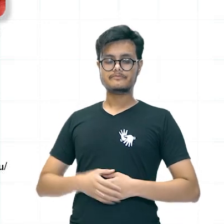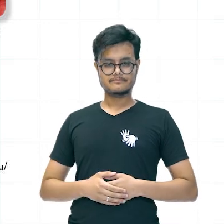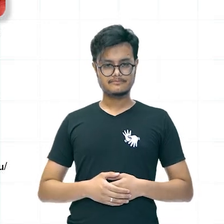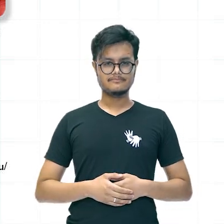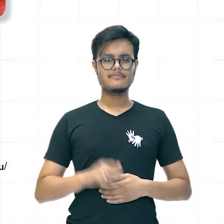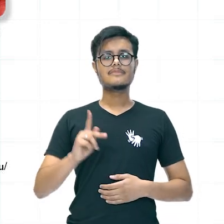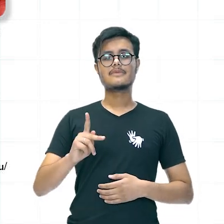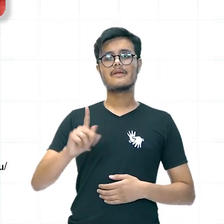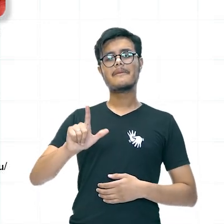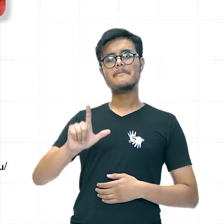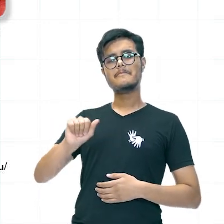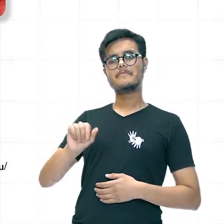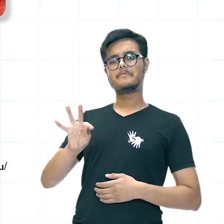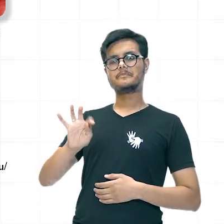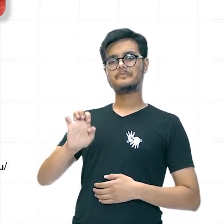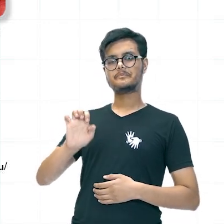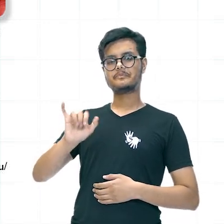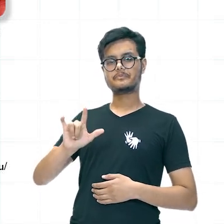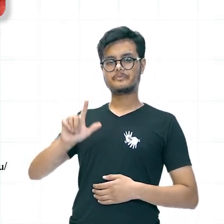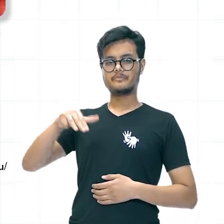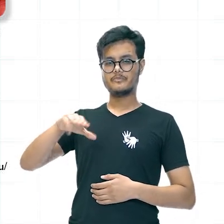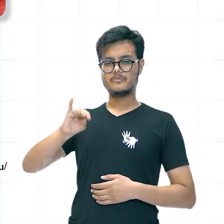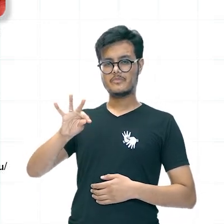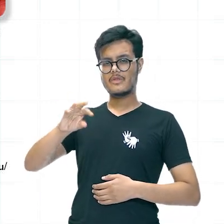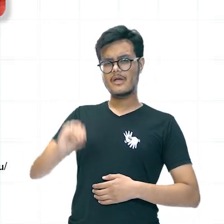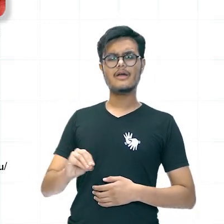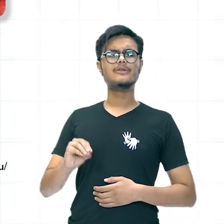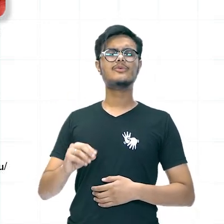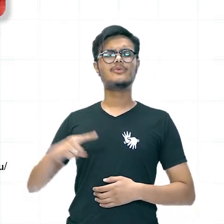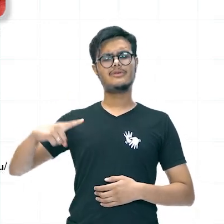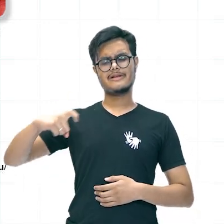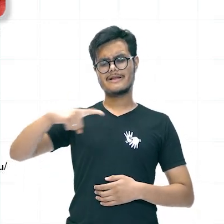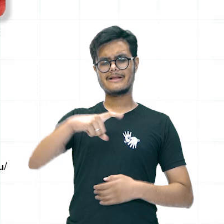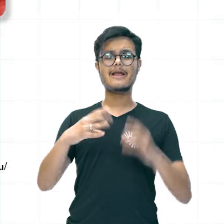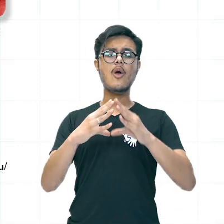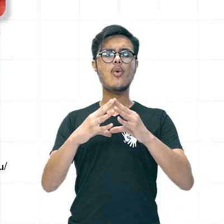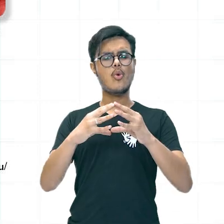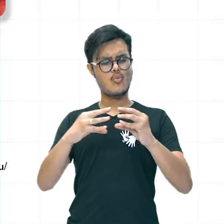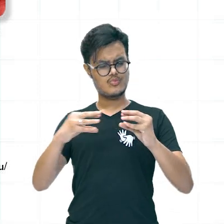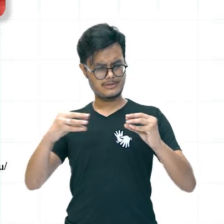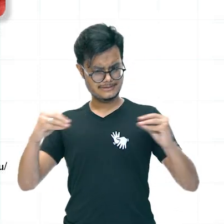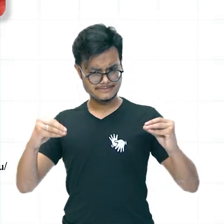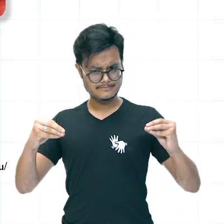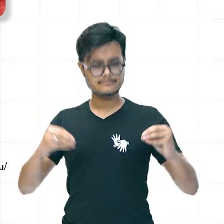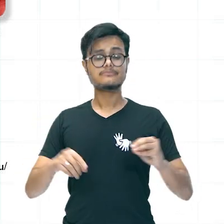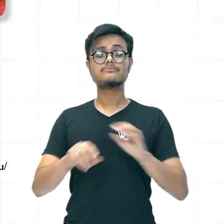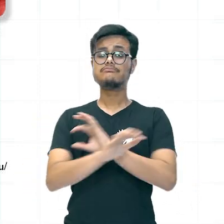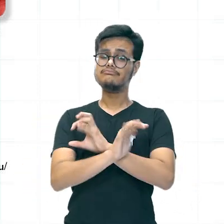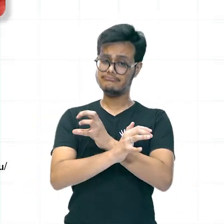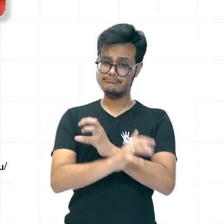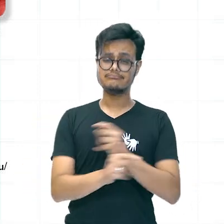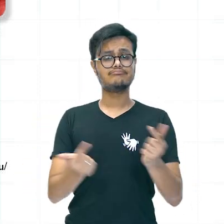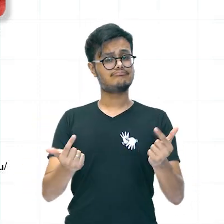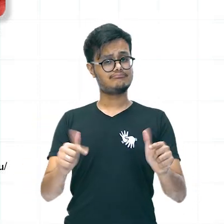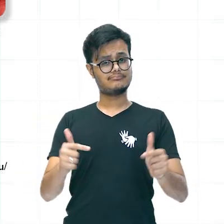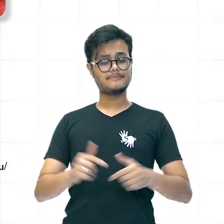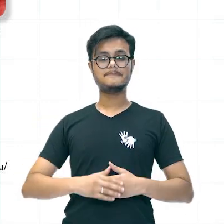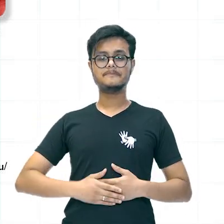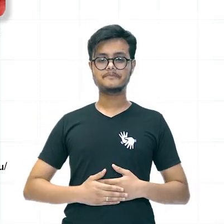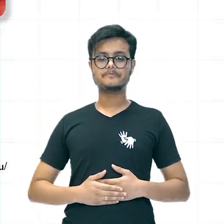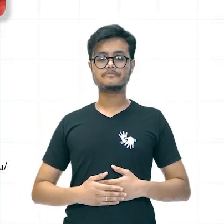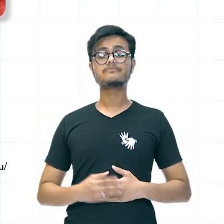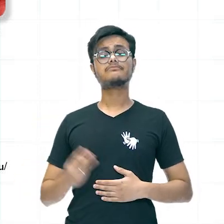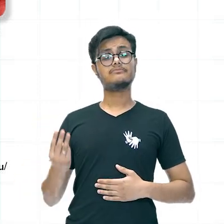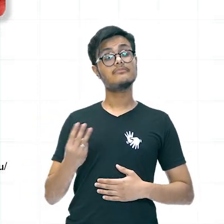dos plateumintos, que são aqueles vermes achatados, né? Ainda são parte do grupo dos invertebrados. Os plateumintos